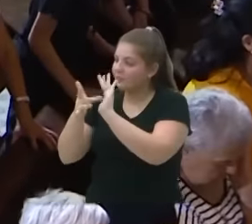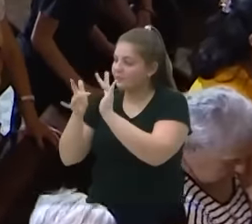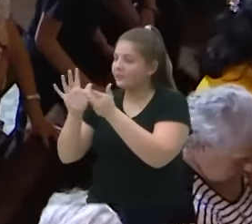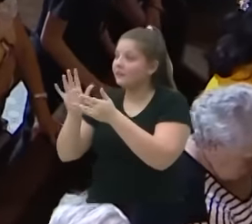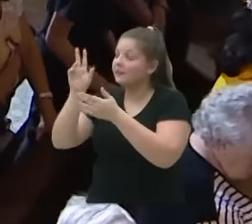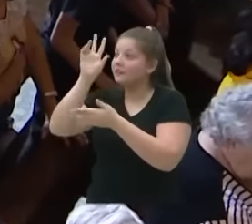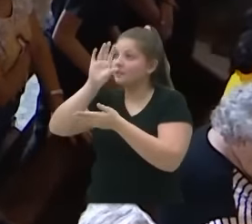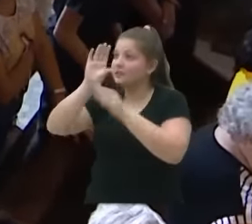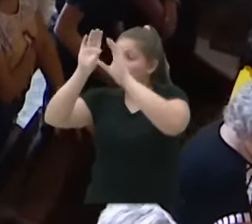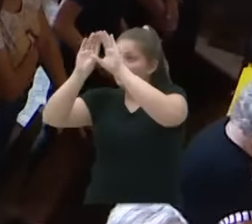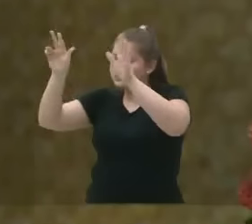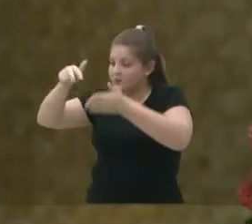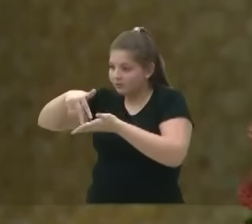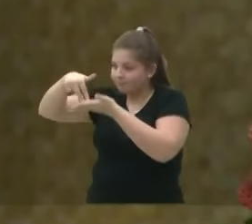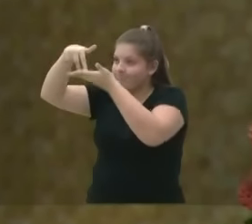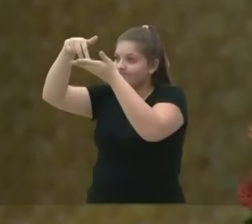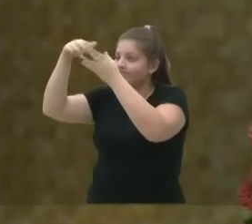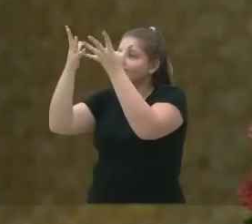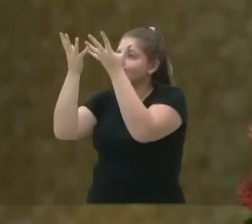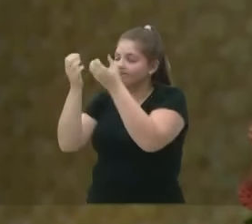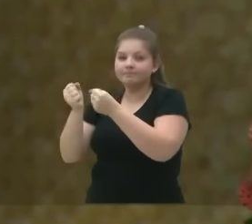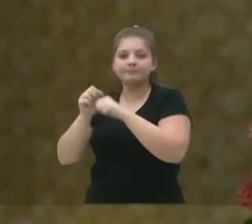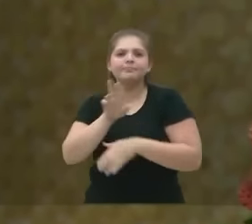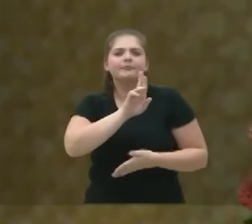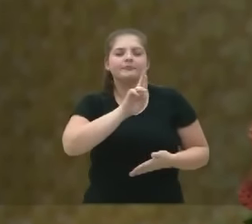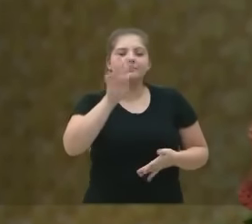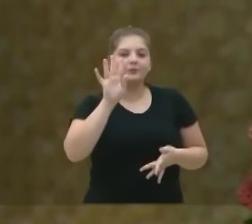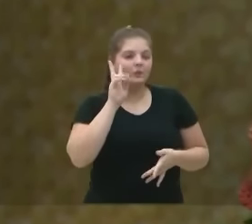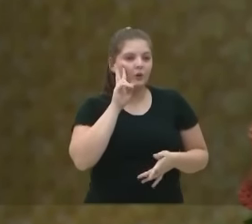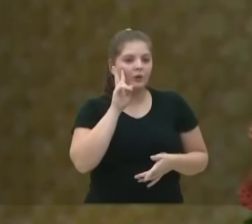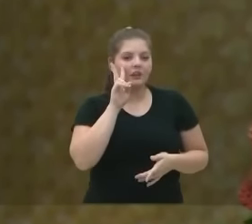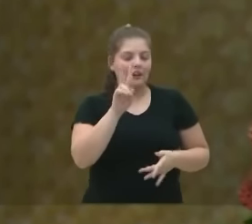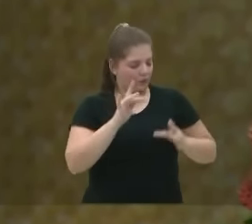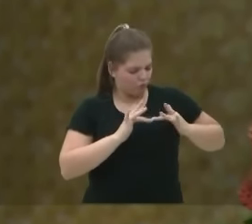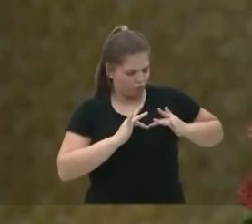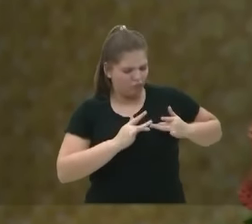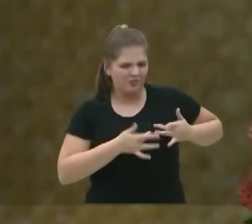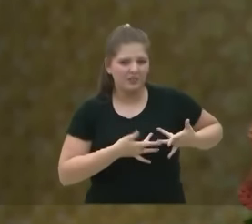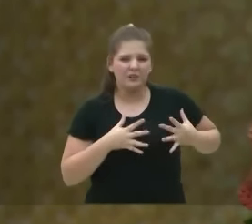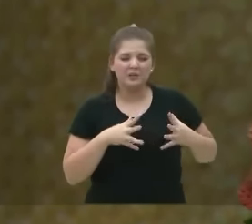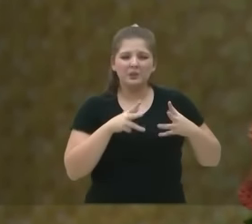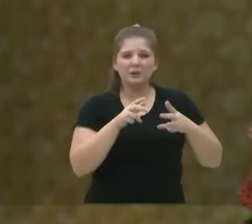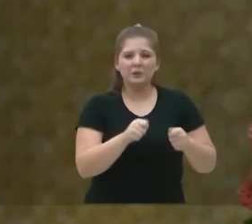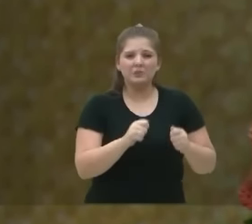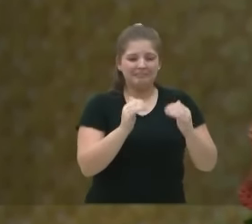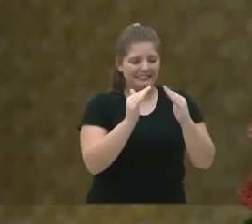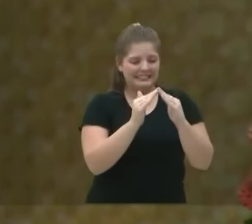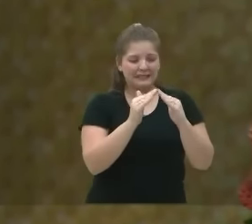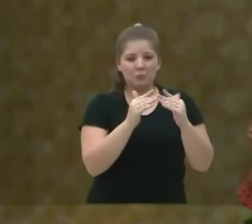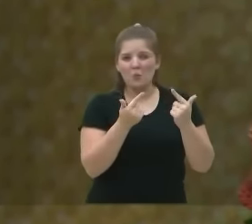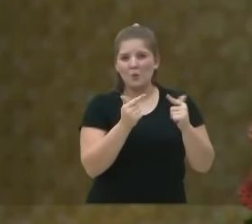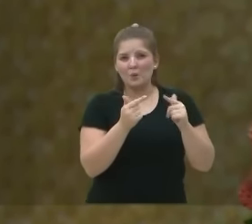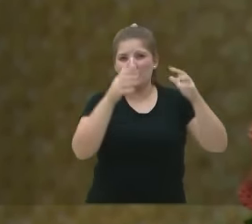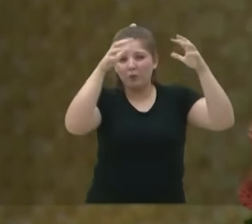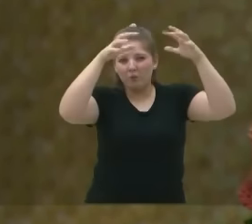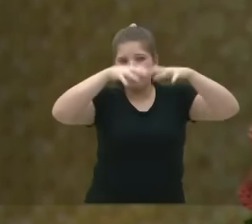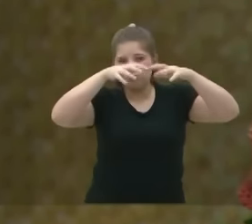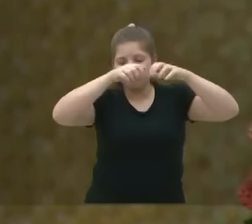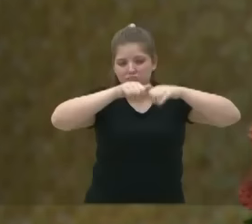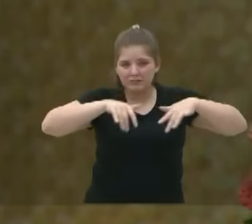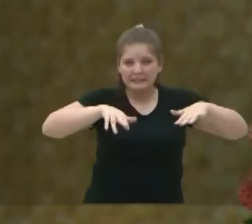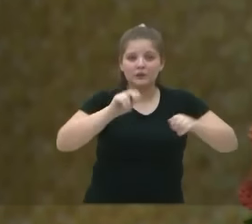céu, ouvi-nos. Senhor, olhai com compaixão para os desabrigados pelas enchentes